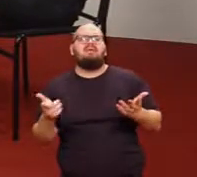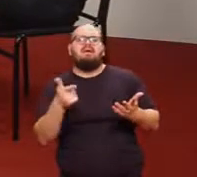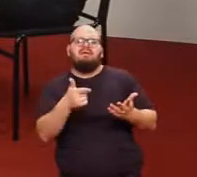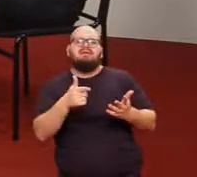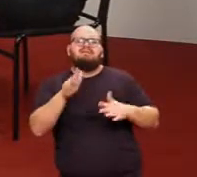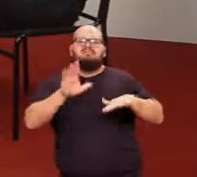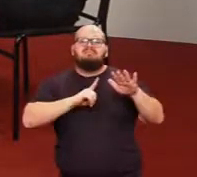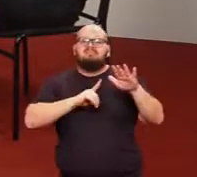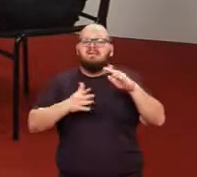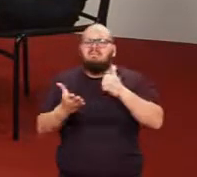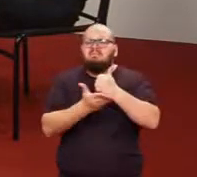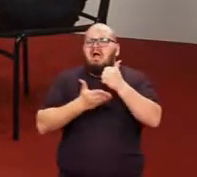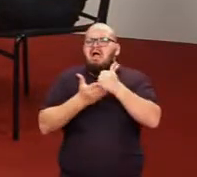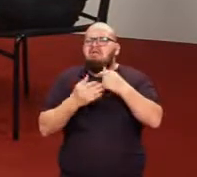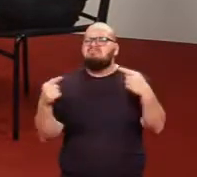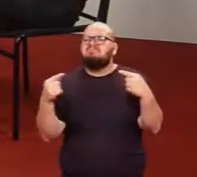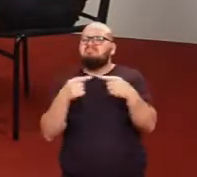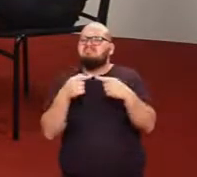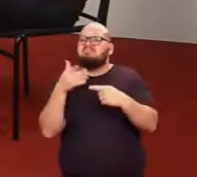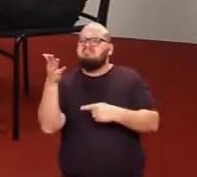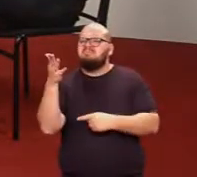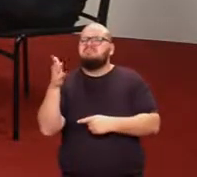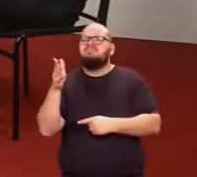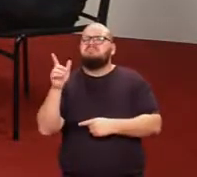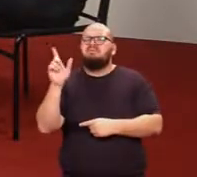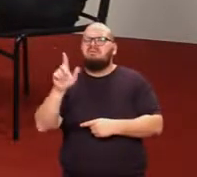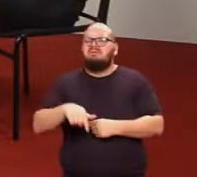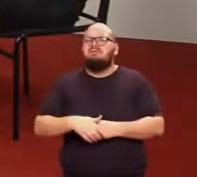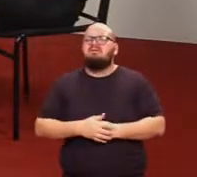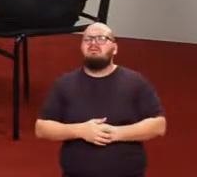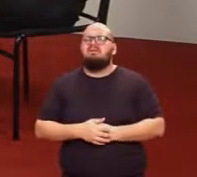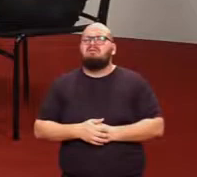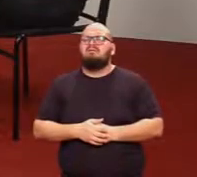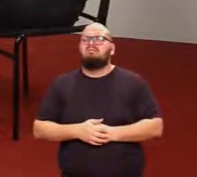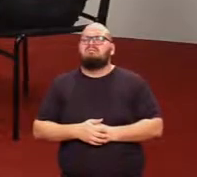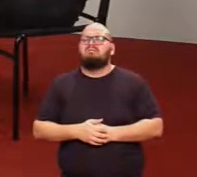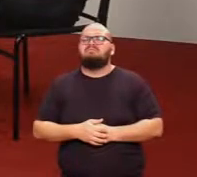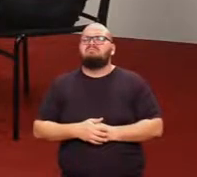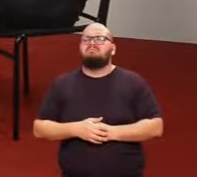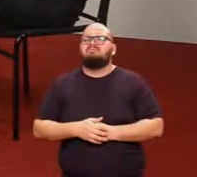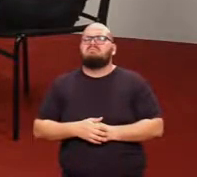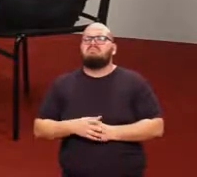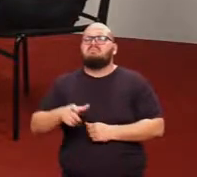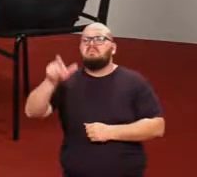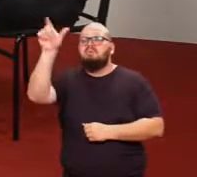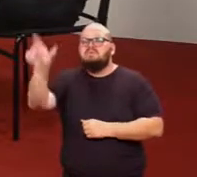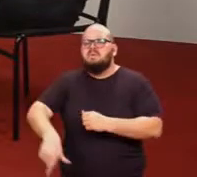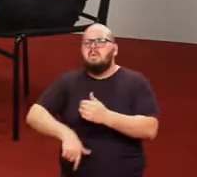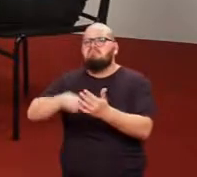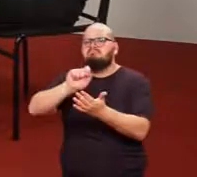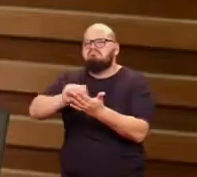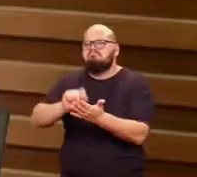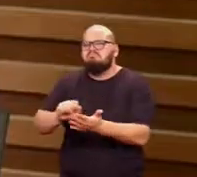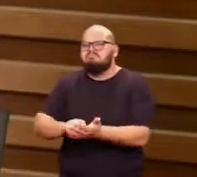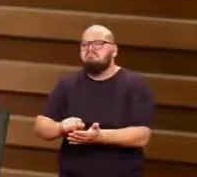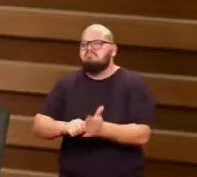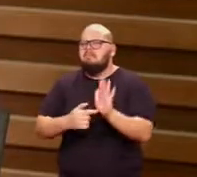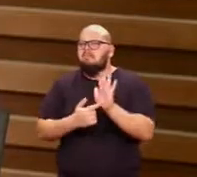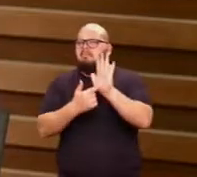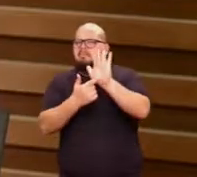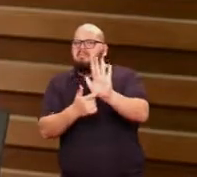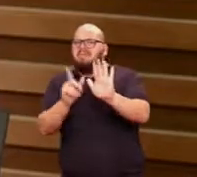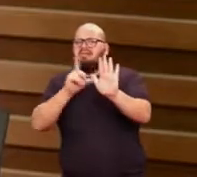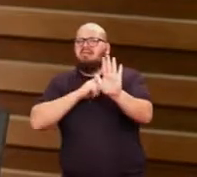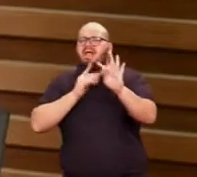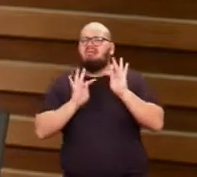harmonização do paciente. Olha, e isso se fundamenta no estudo do Vitruvius, engenheiro romano, que acho que